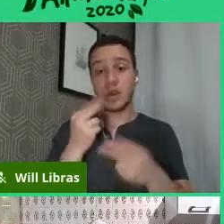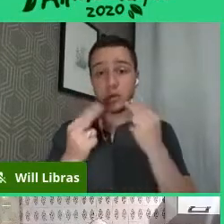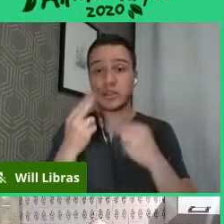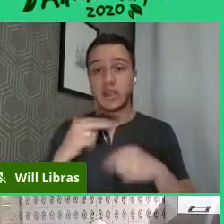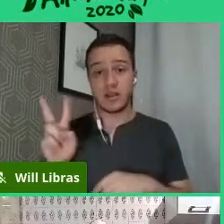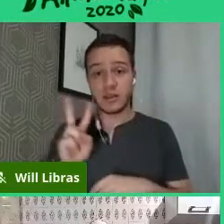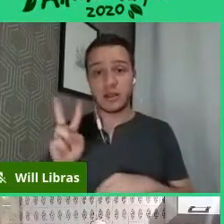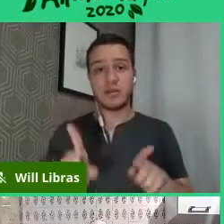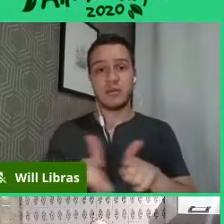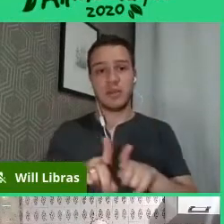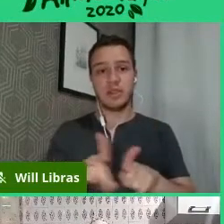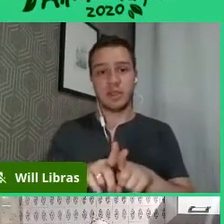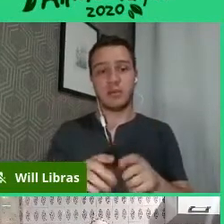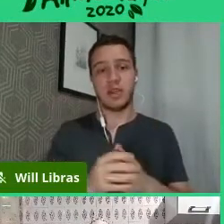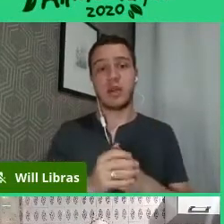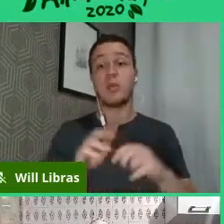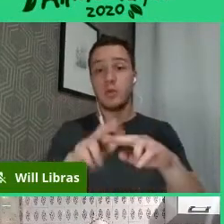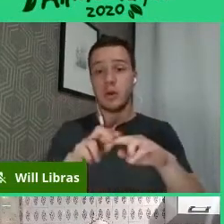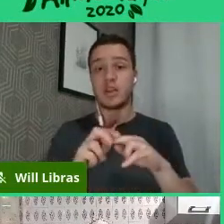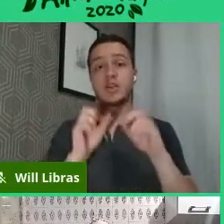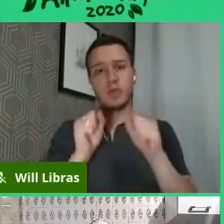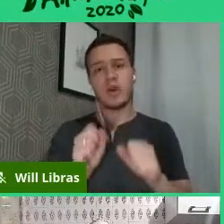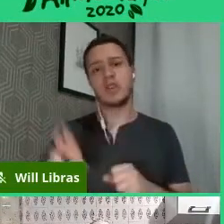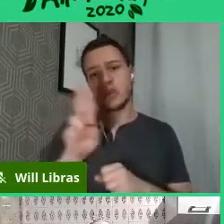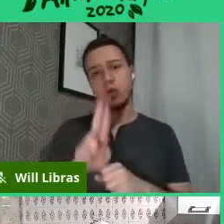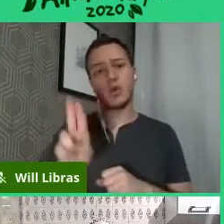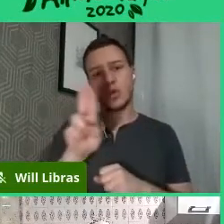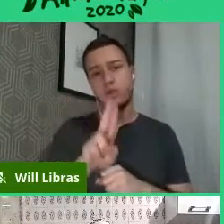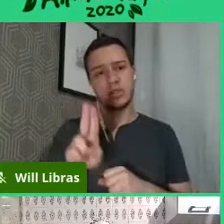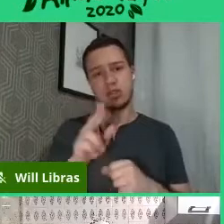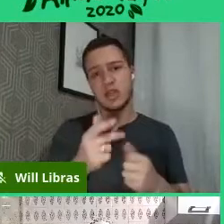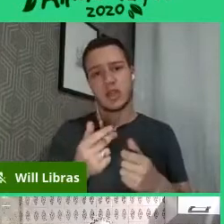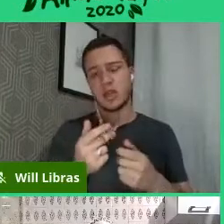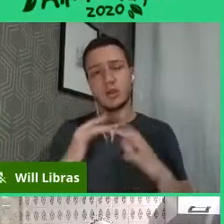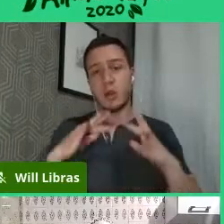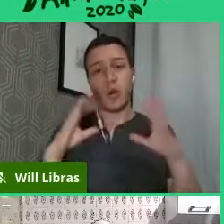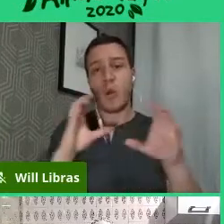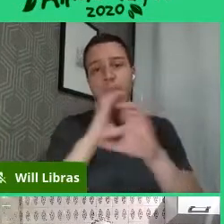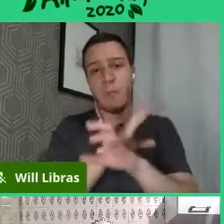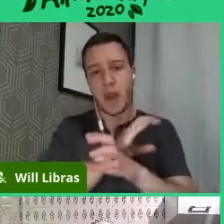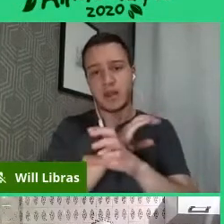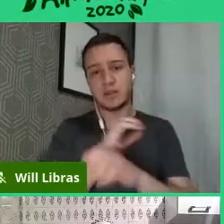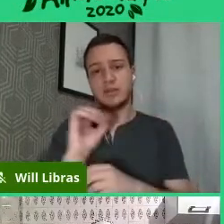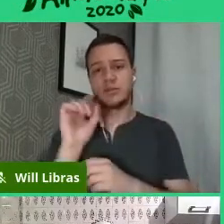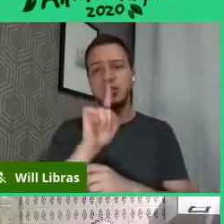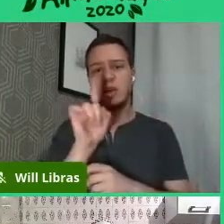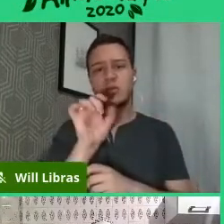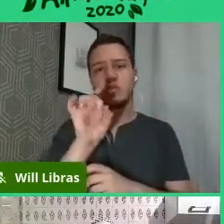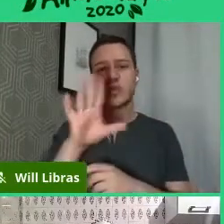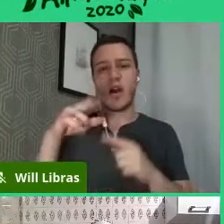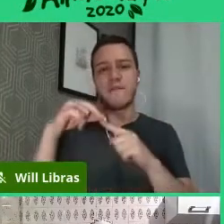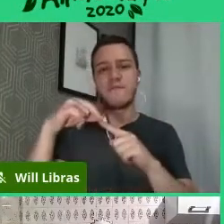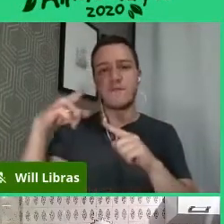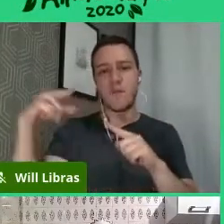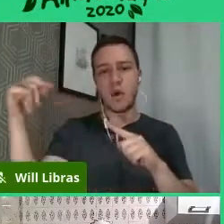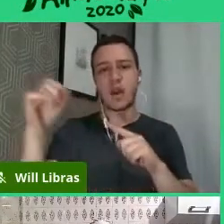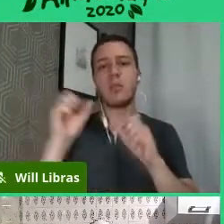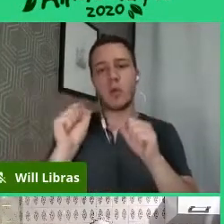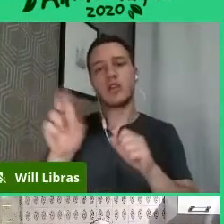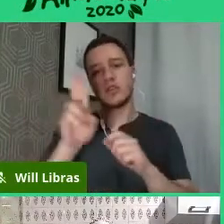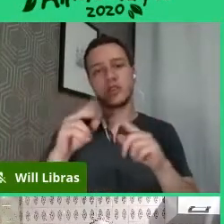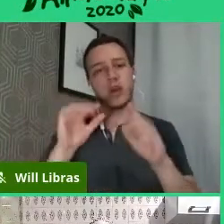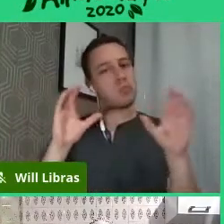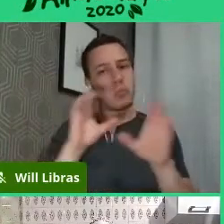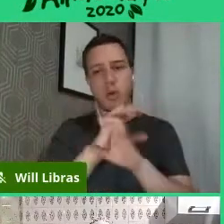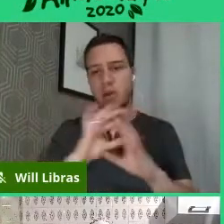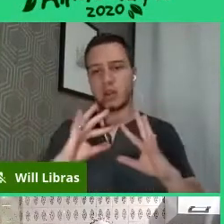pode sim também estar utilizando na receita os talos, não precisa, né, fazer um desperdício com esses talos. Então, a gente